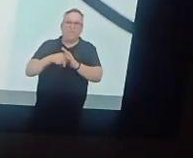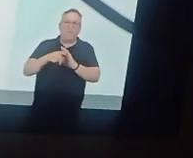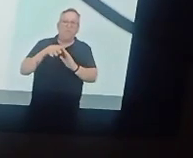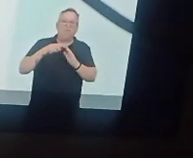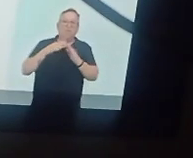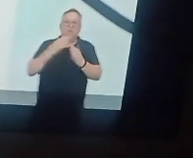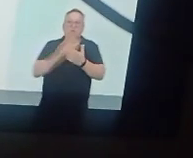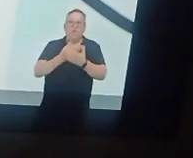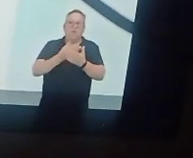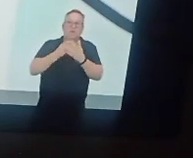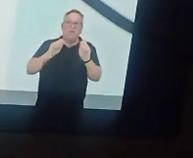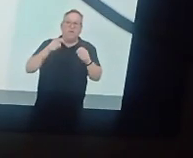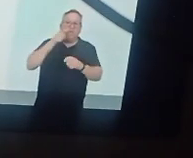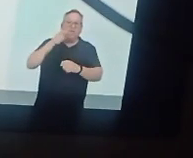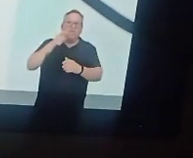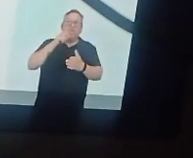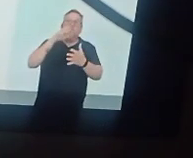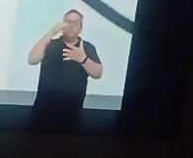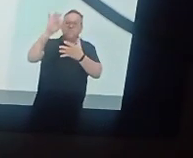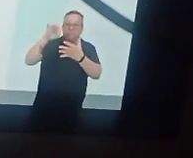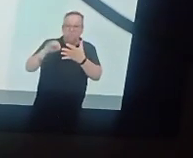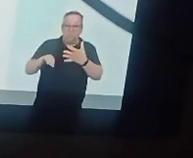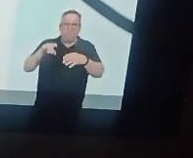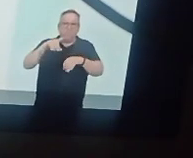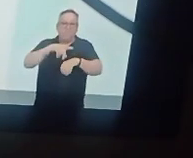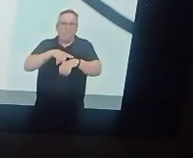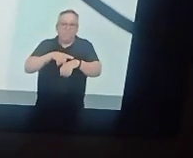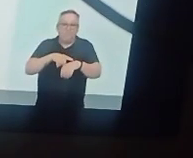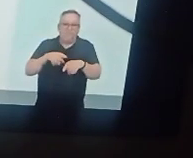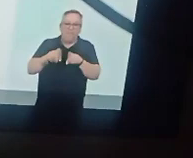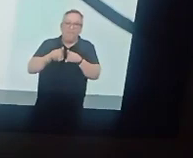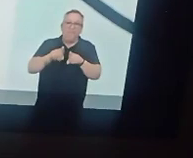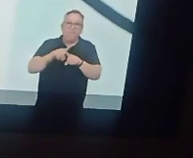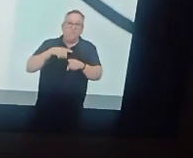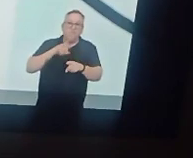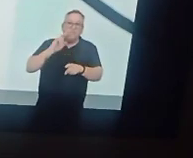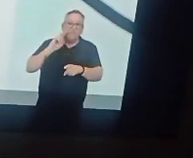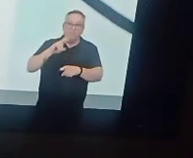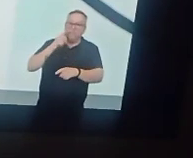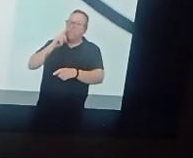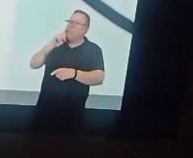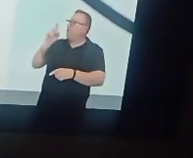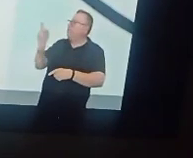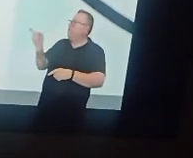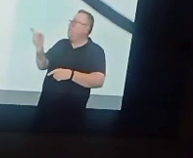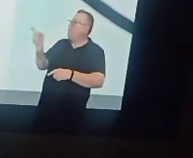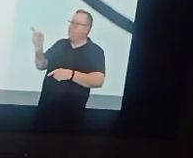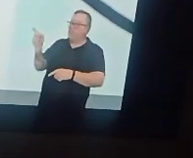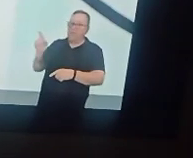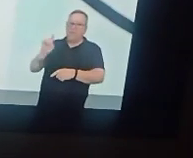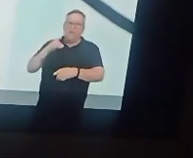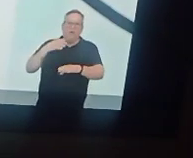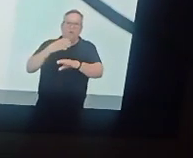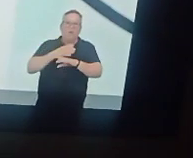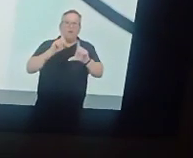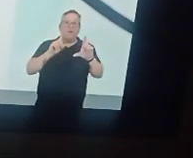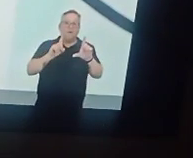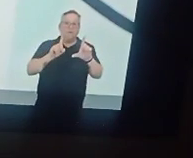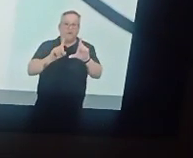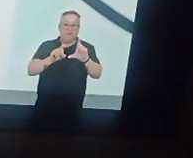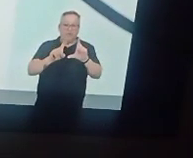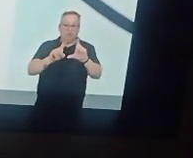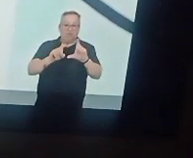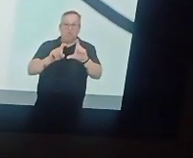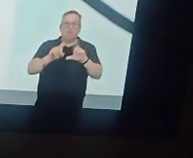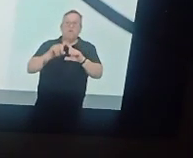poder verificar e fazer a conferência de tempo dos seus docentes. Então, basta acessar a sede, tá bom? Com o perfil